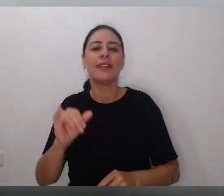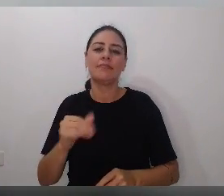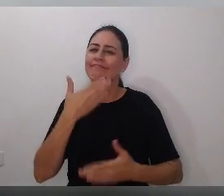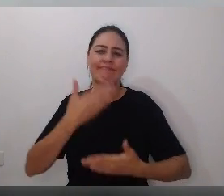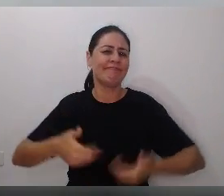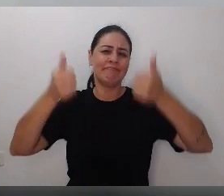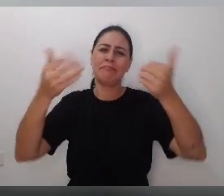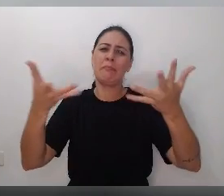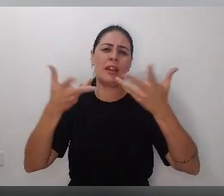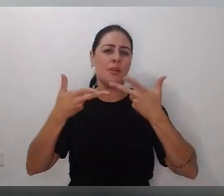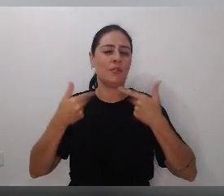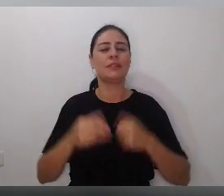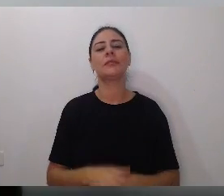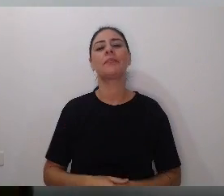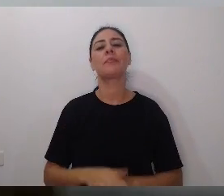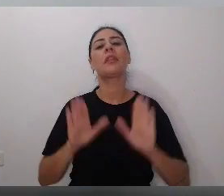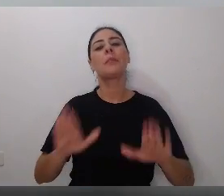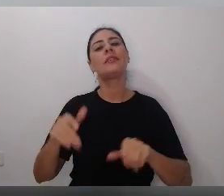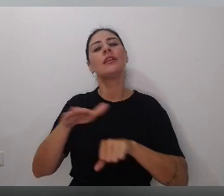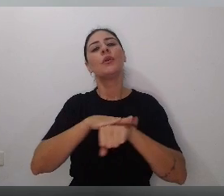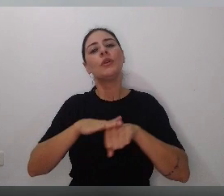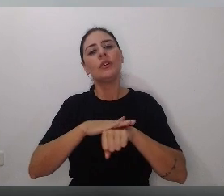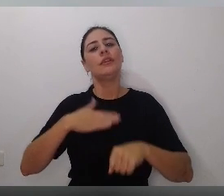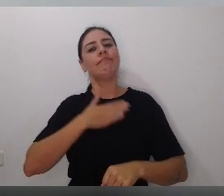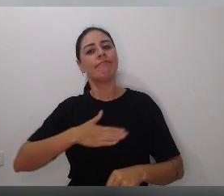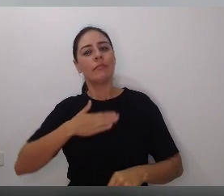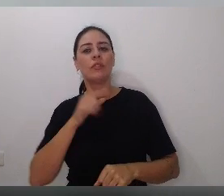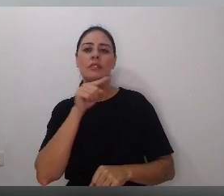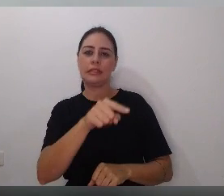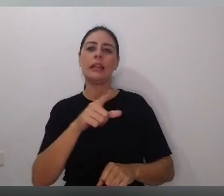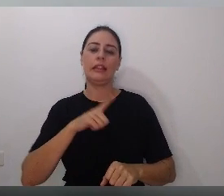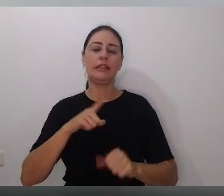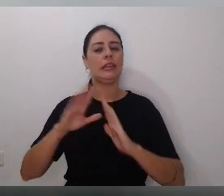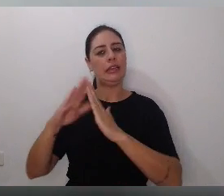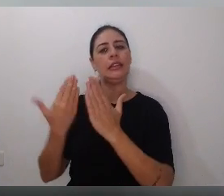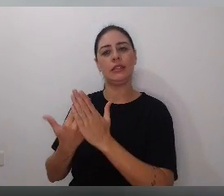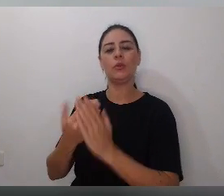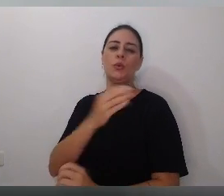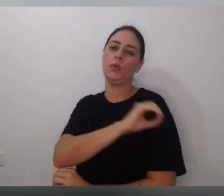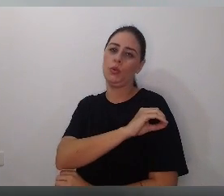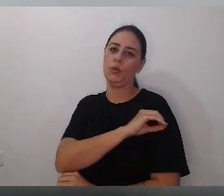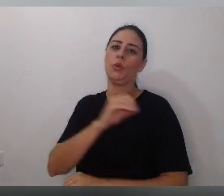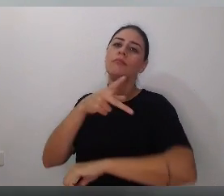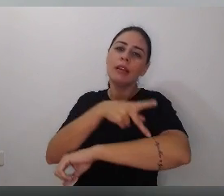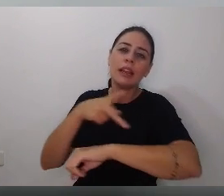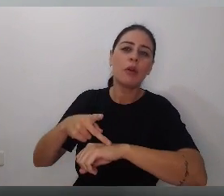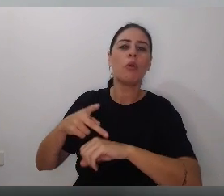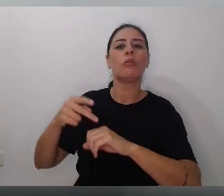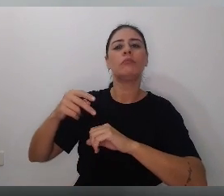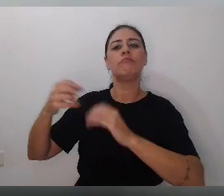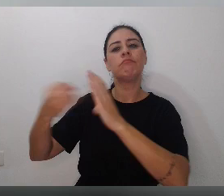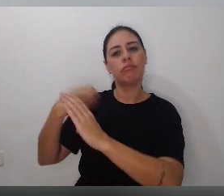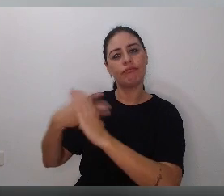gente conversar, mas essa primeira parte de prevenção, assim, ficou excelente. Eu queria conversar um